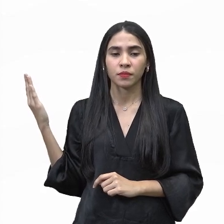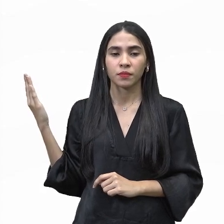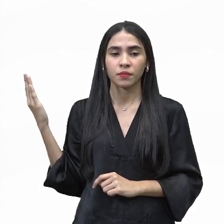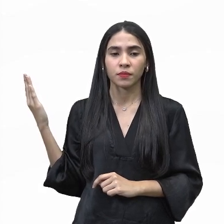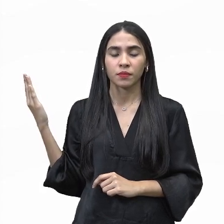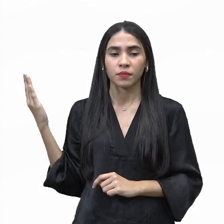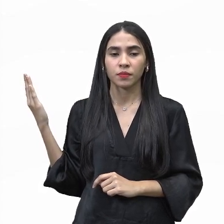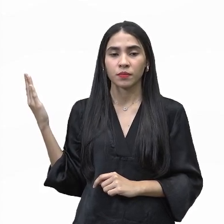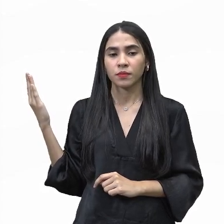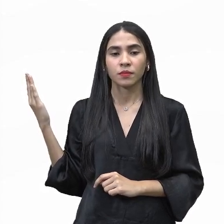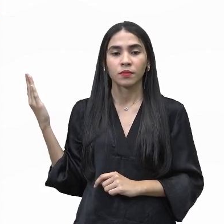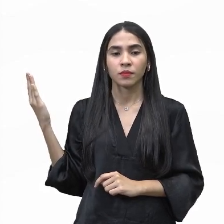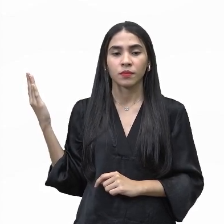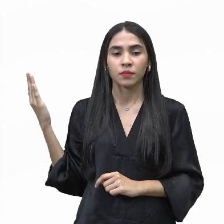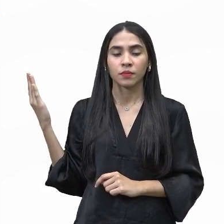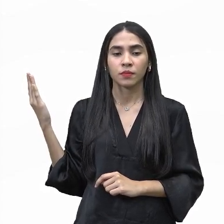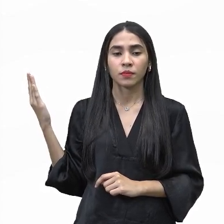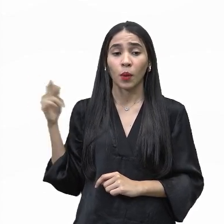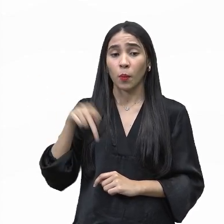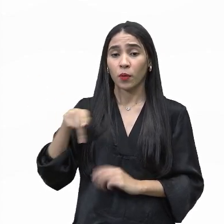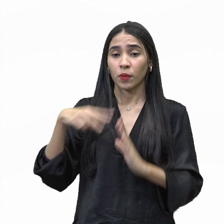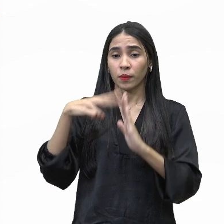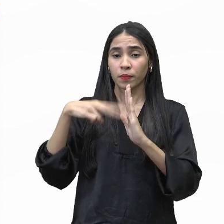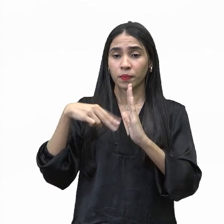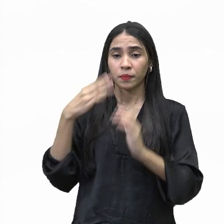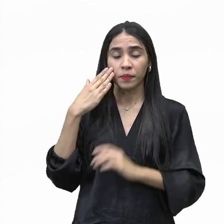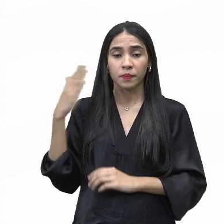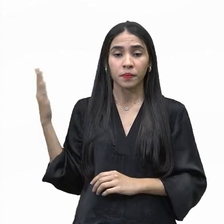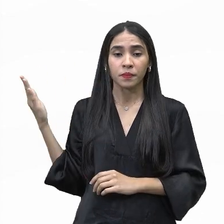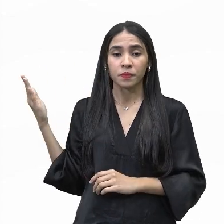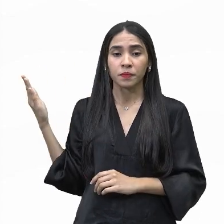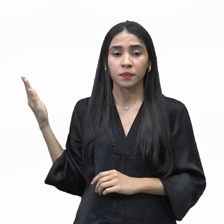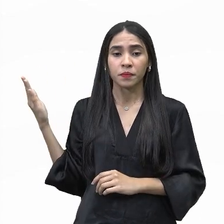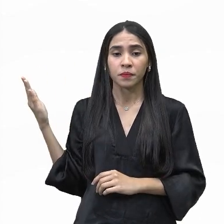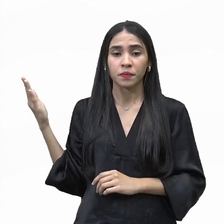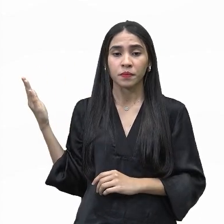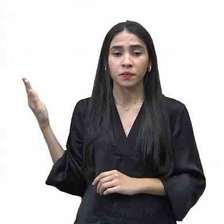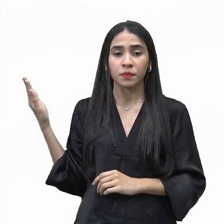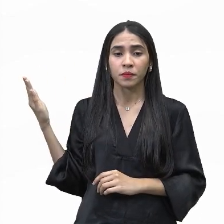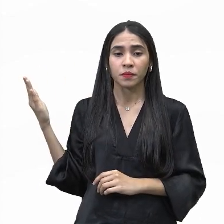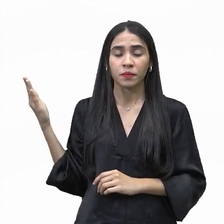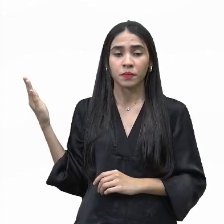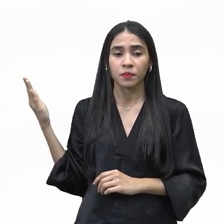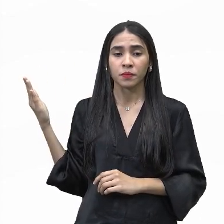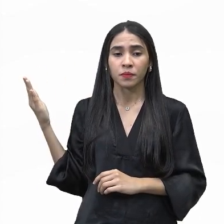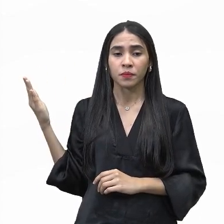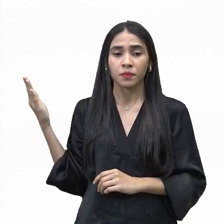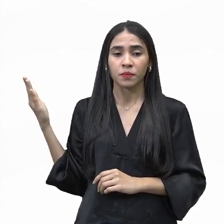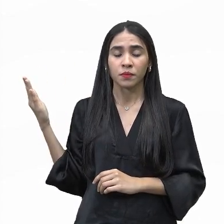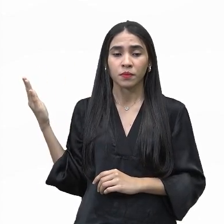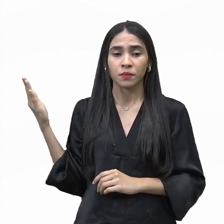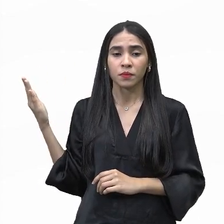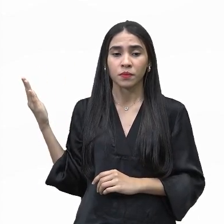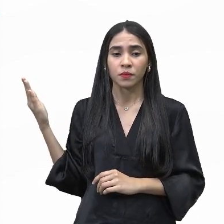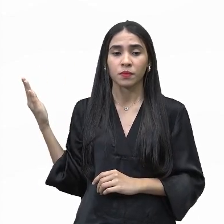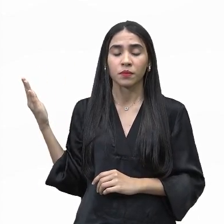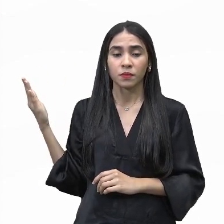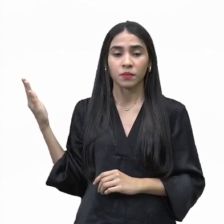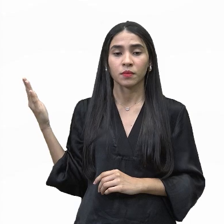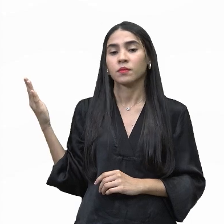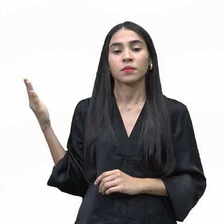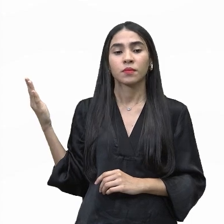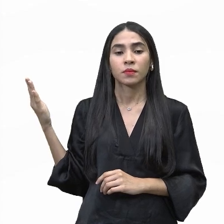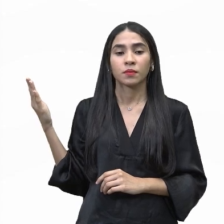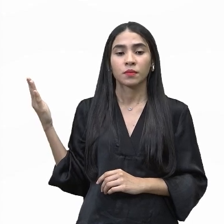Integração Nacional, Proterra, Suframa, que é a Superintendência do Desenvolvimento da Amazônia, né, que é a nossa